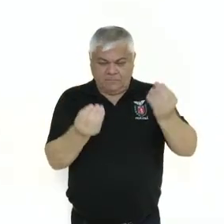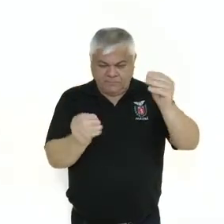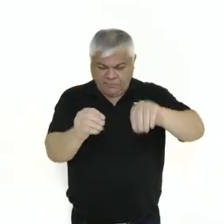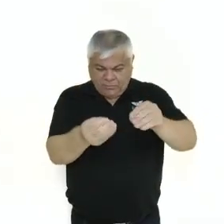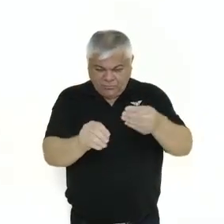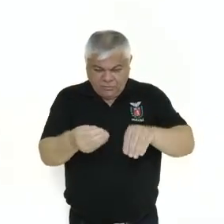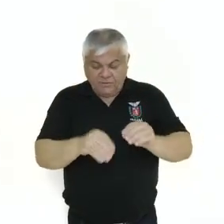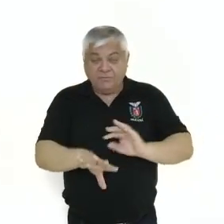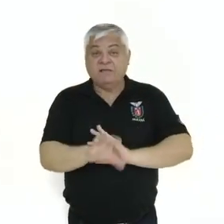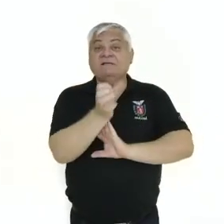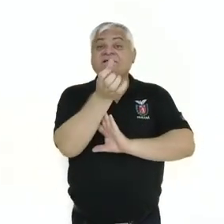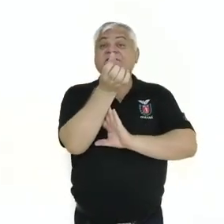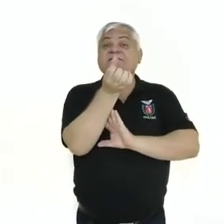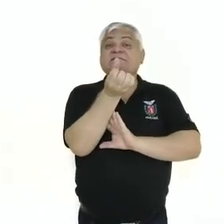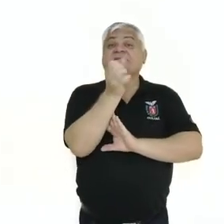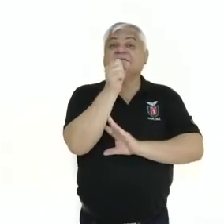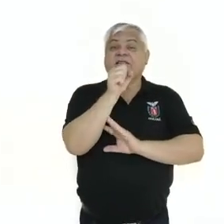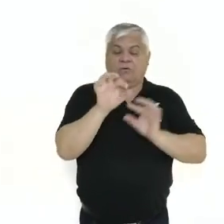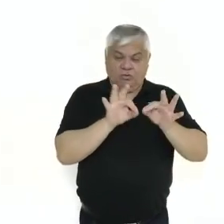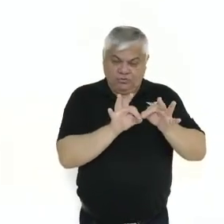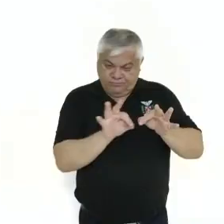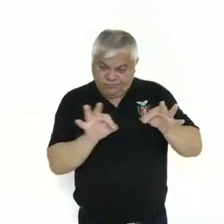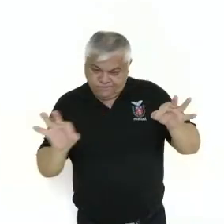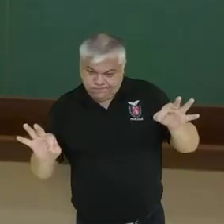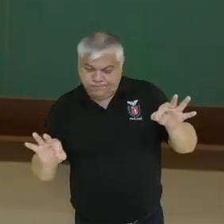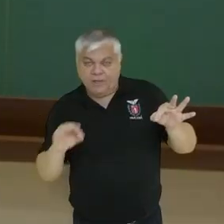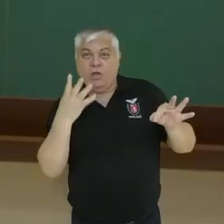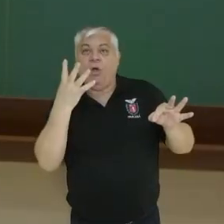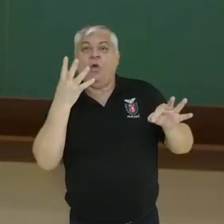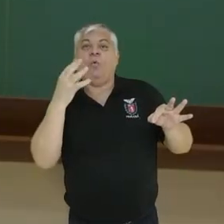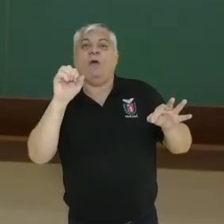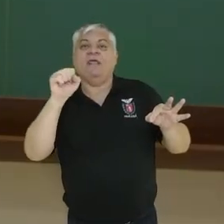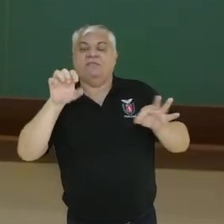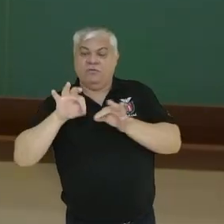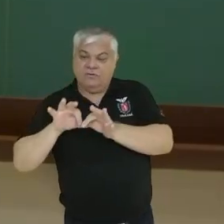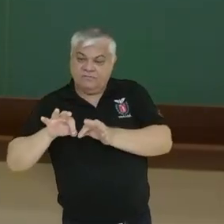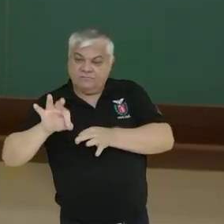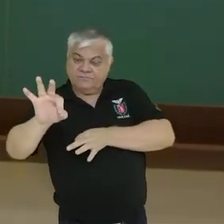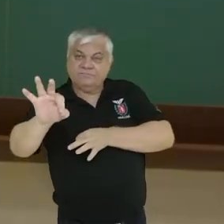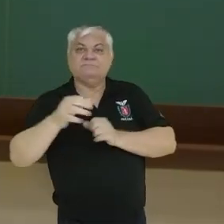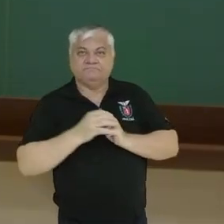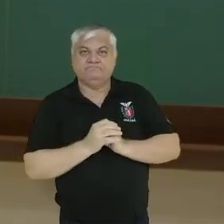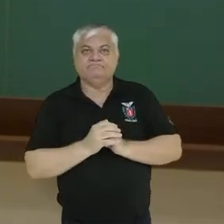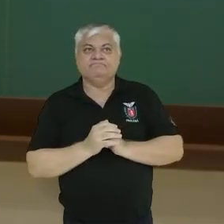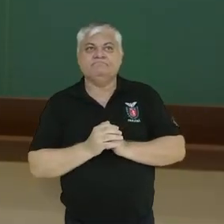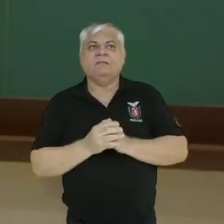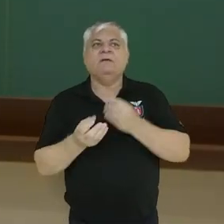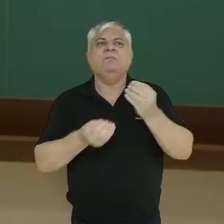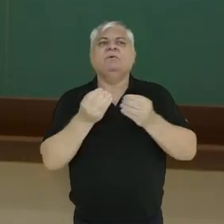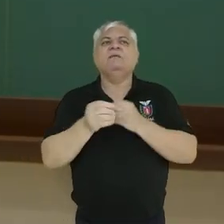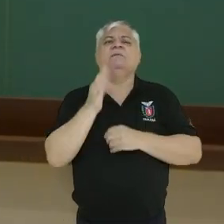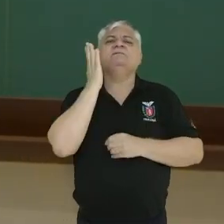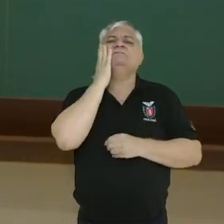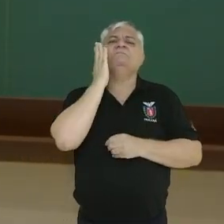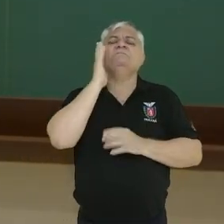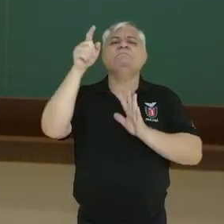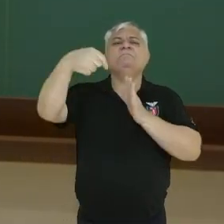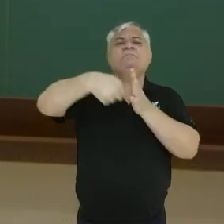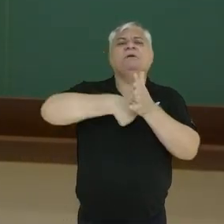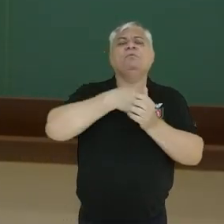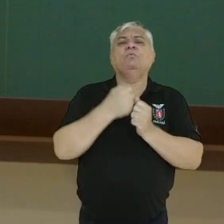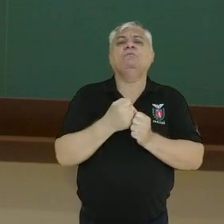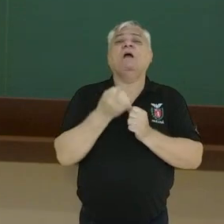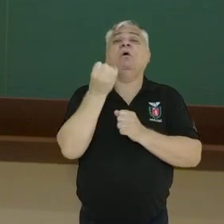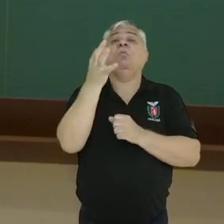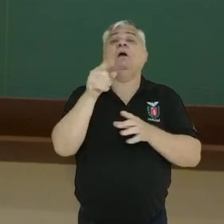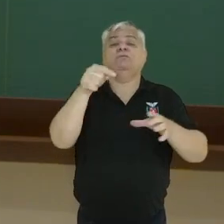mede 68 por 48 centímetros. Ele quer saber qual é a medida, gente. Olha lá o que ele quer saber. Qual é o